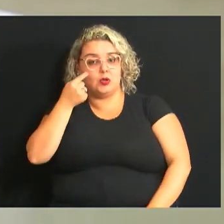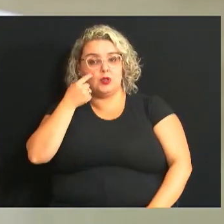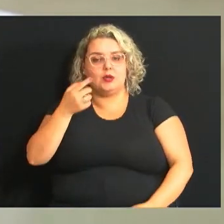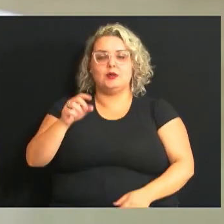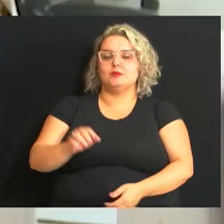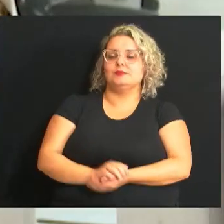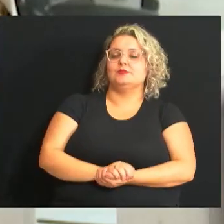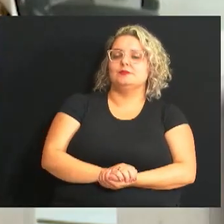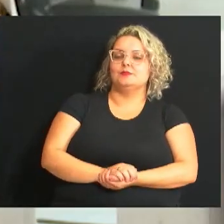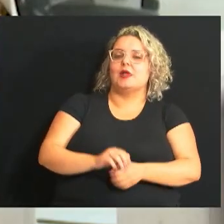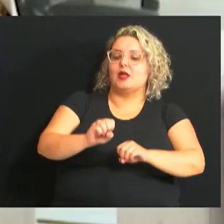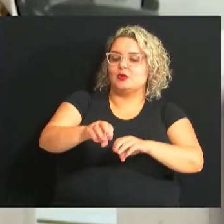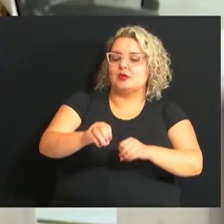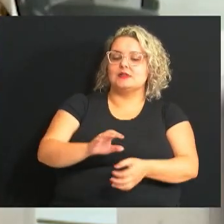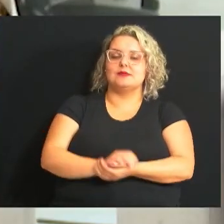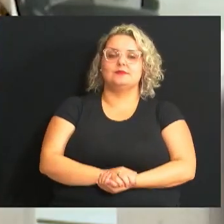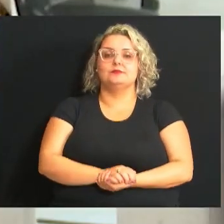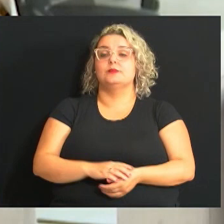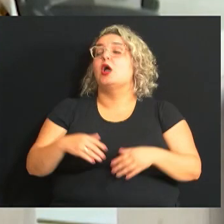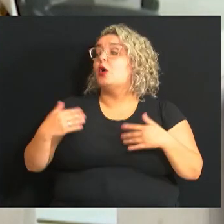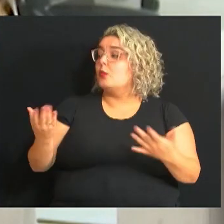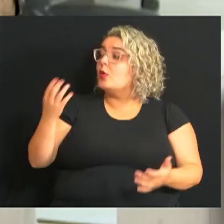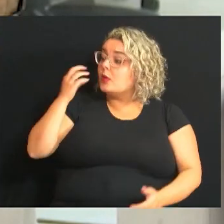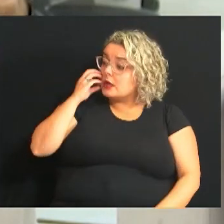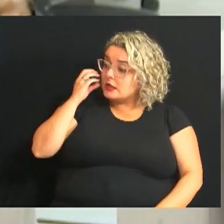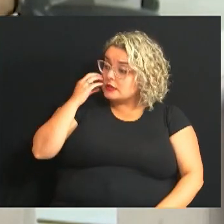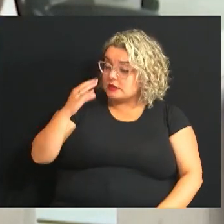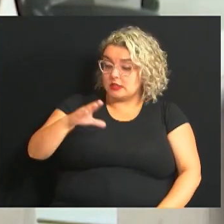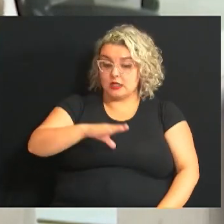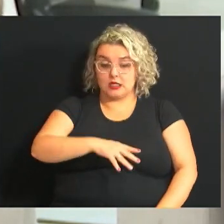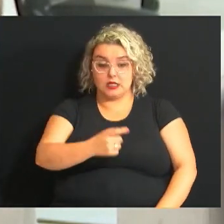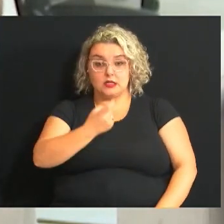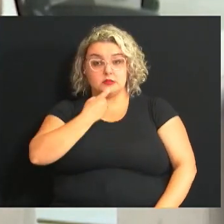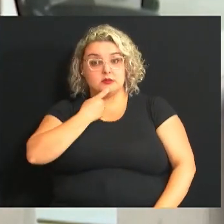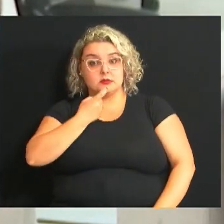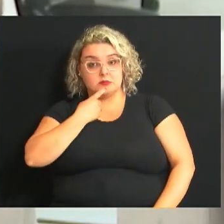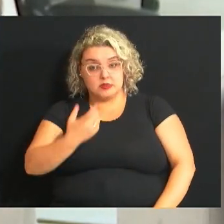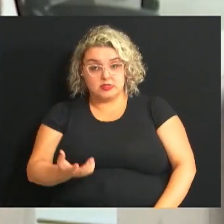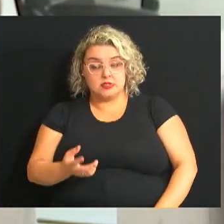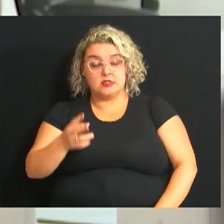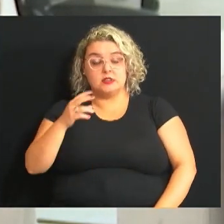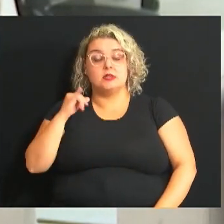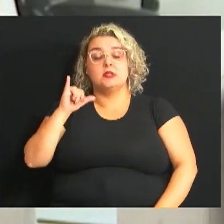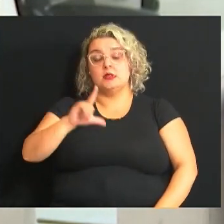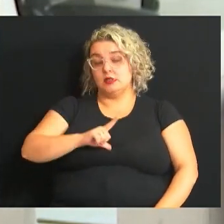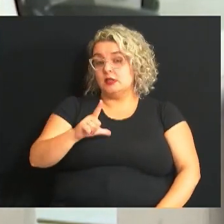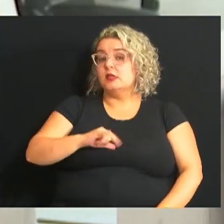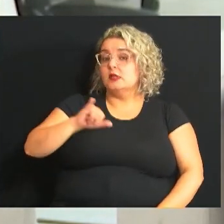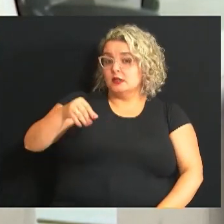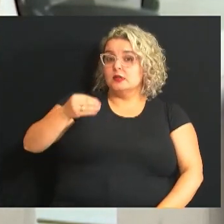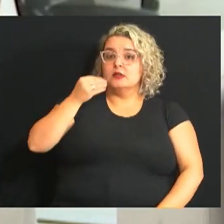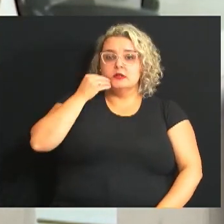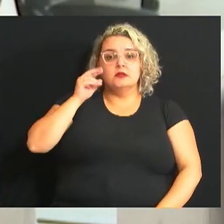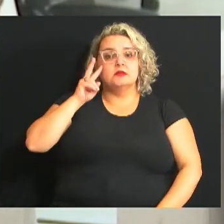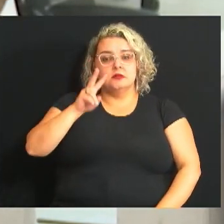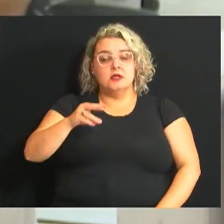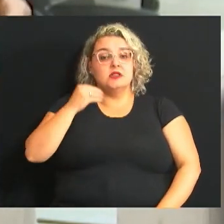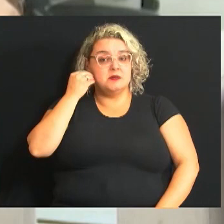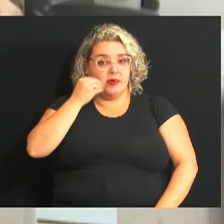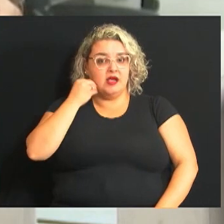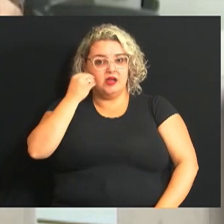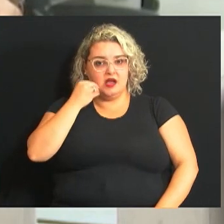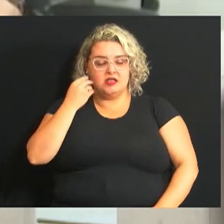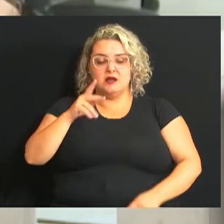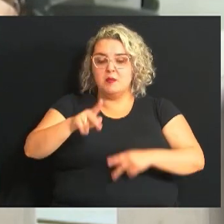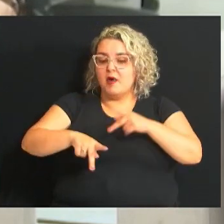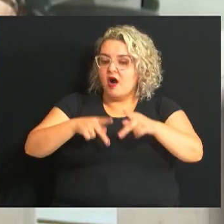André, eu acho que Campinas tem uma oportunidade de ver a experiência aqui na Unicamp, de que quando nós falamos de povos indígenas, de